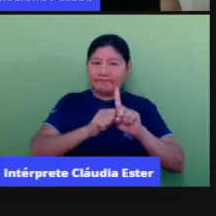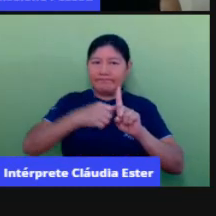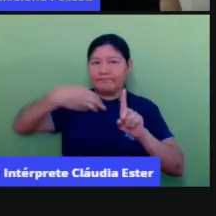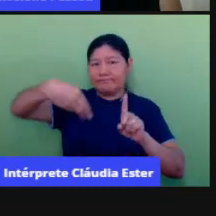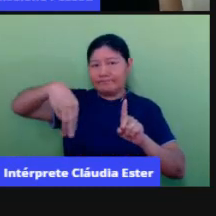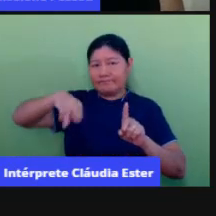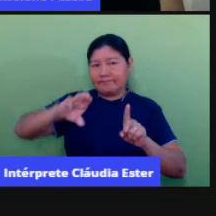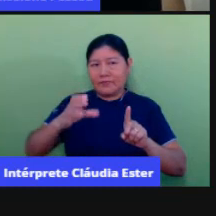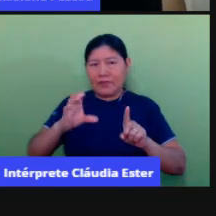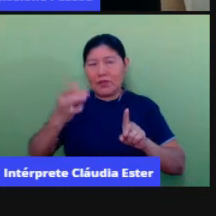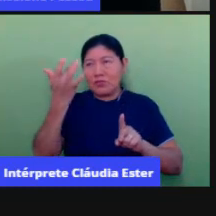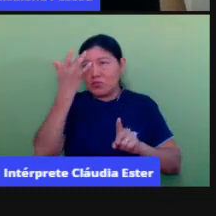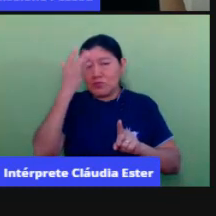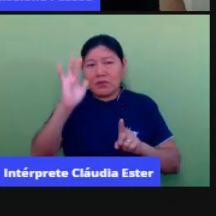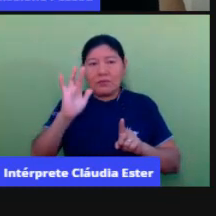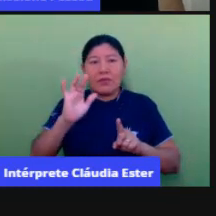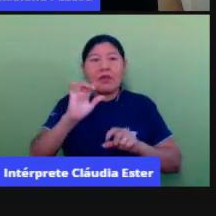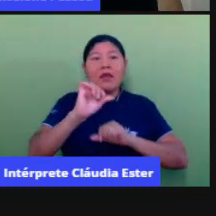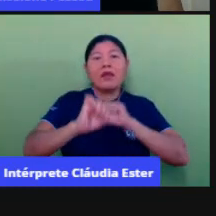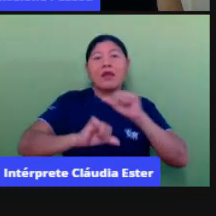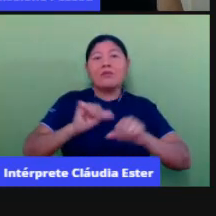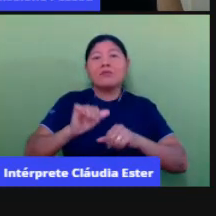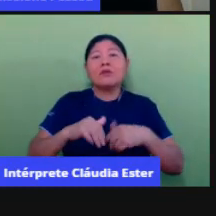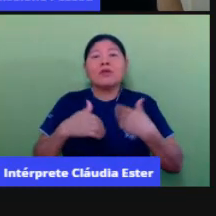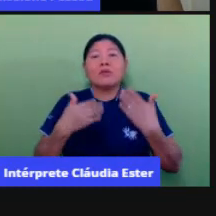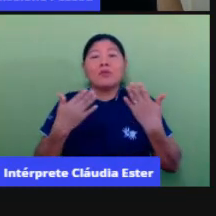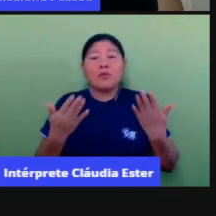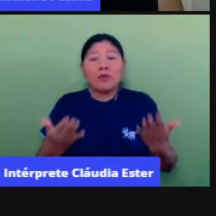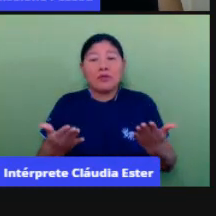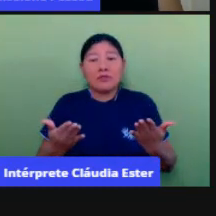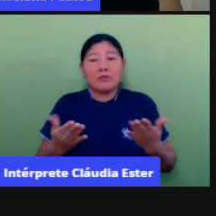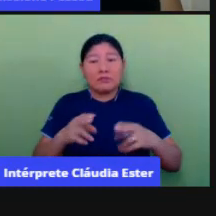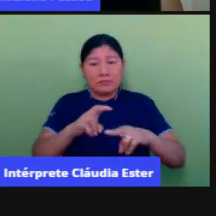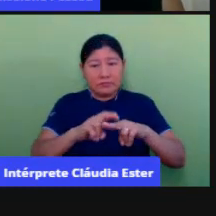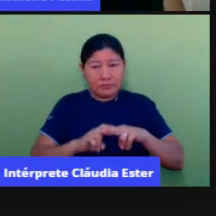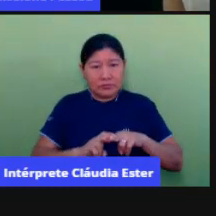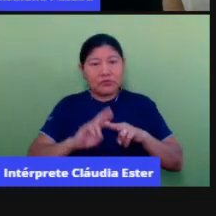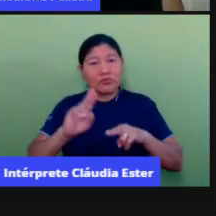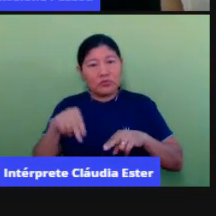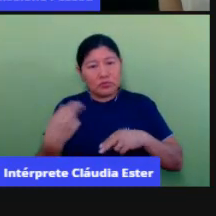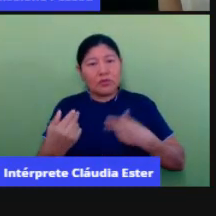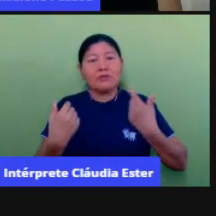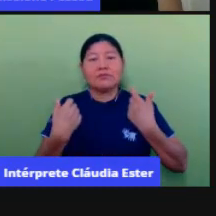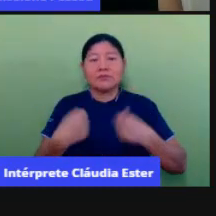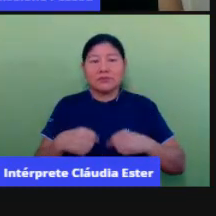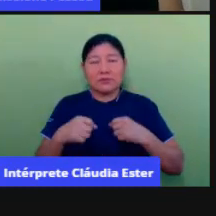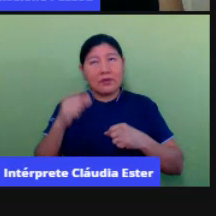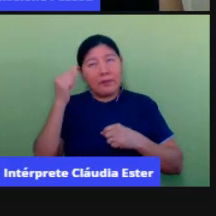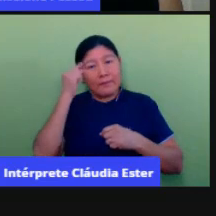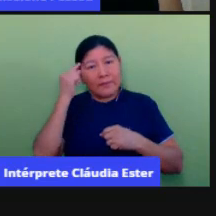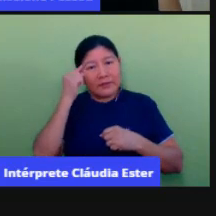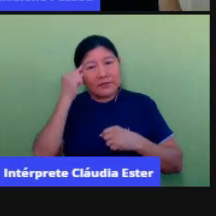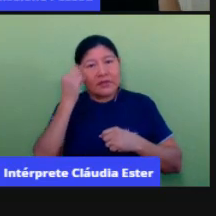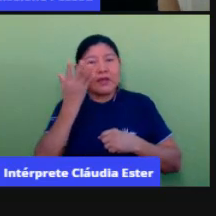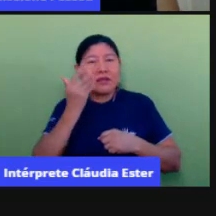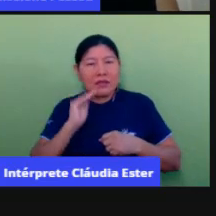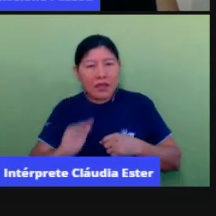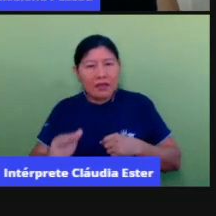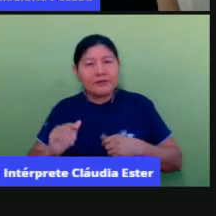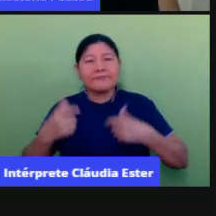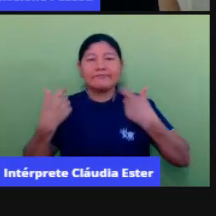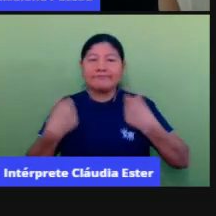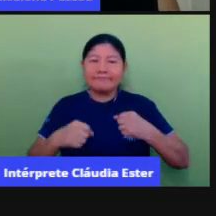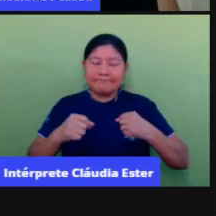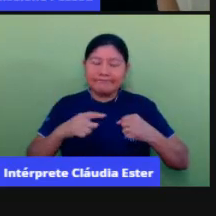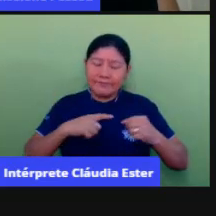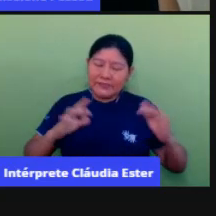quando isso mudaria, e a gente precisa pensar que essa criança precisa continuar tendo um vínculo com a questão da